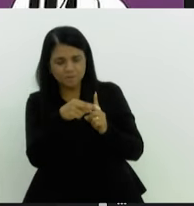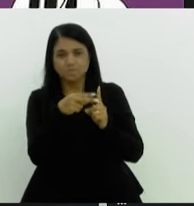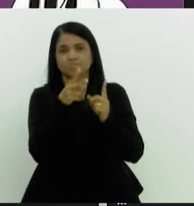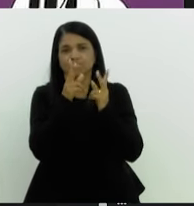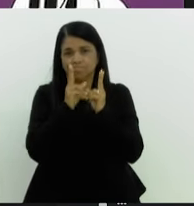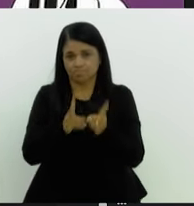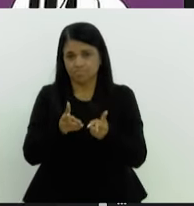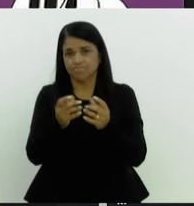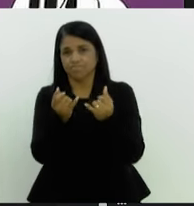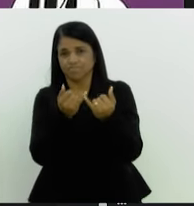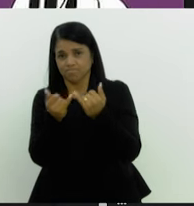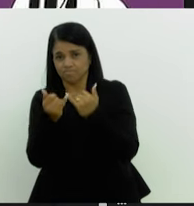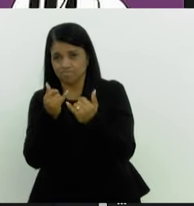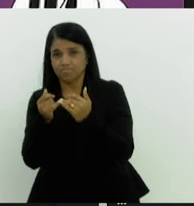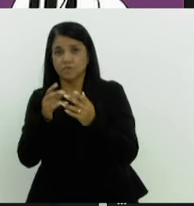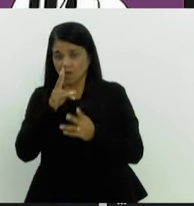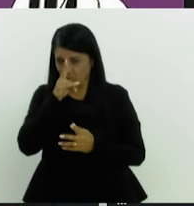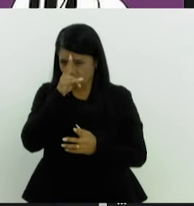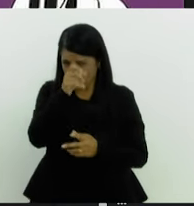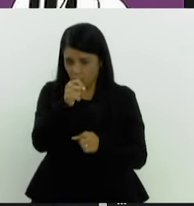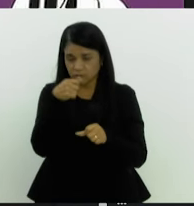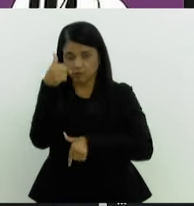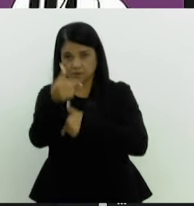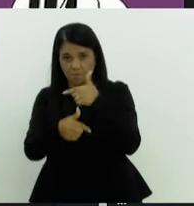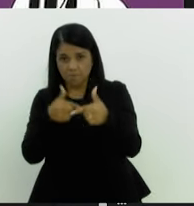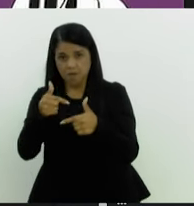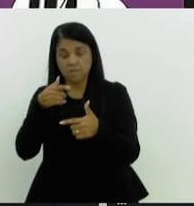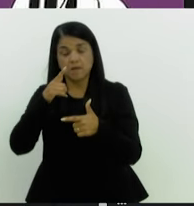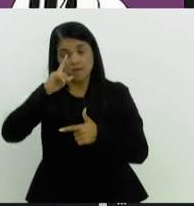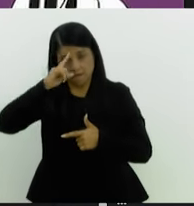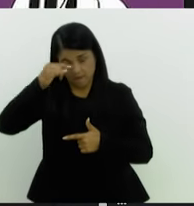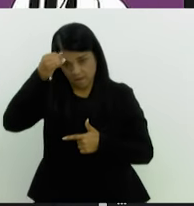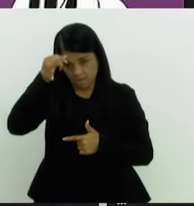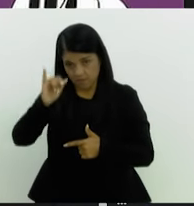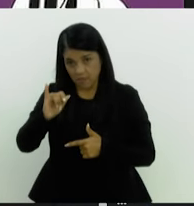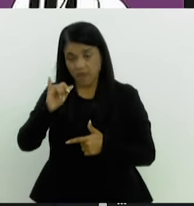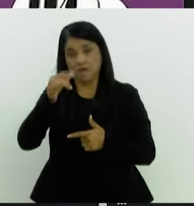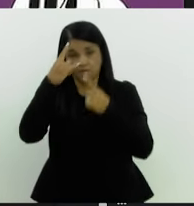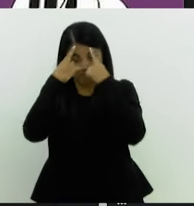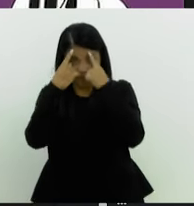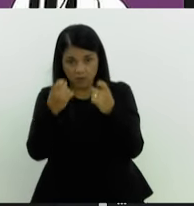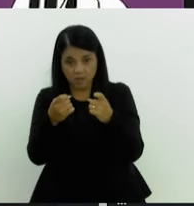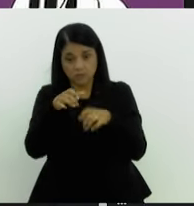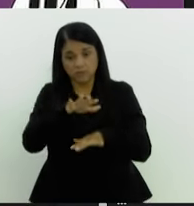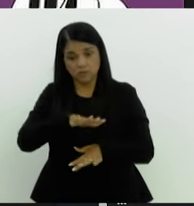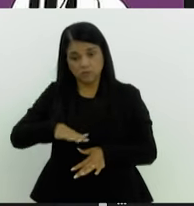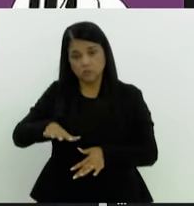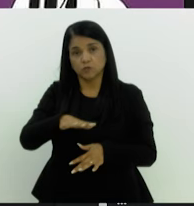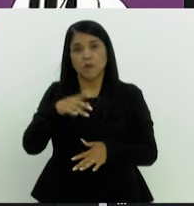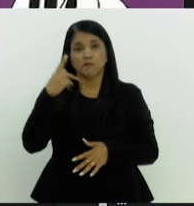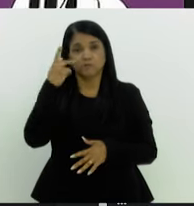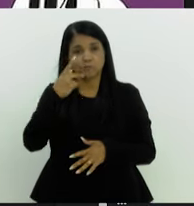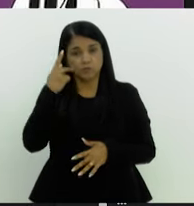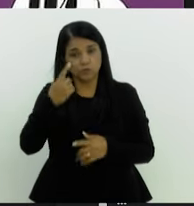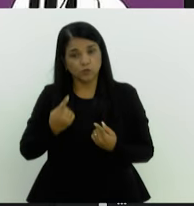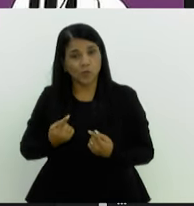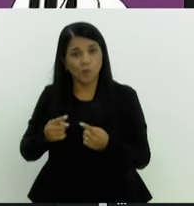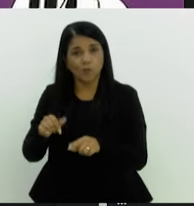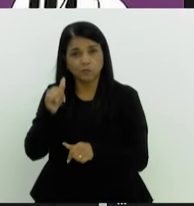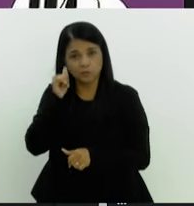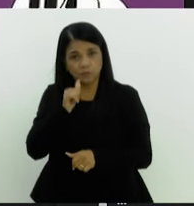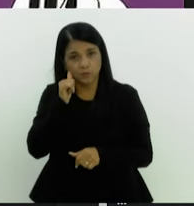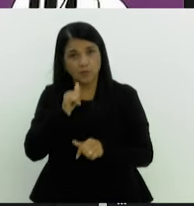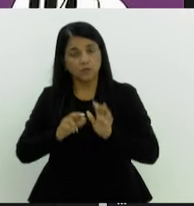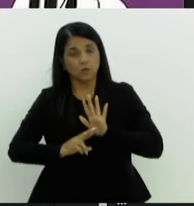trabalhamos fortemente para coibir eh as violências que possam ocorrer nesse espaços políticos contra as mulheres